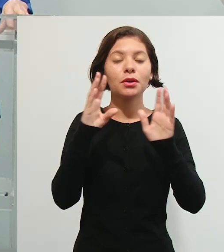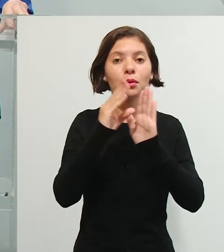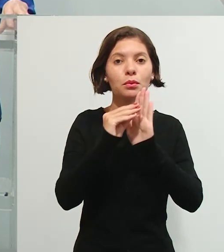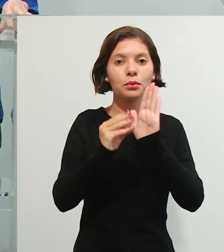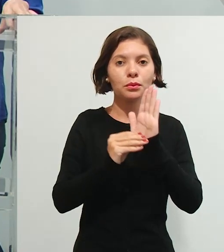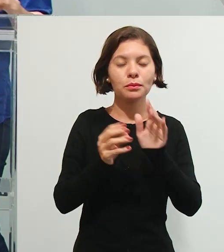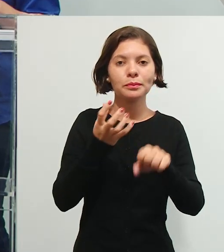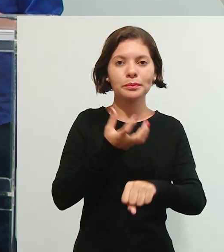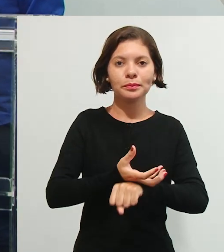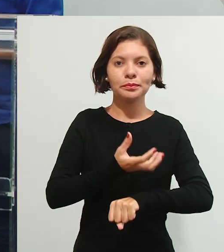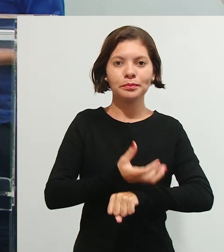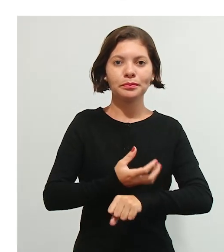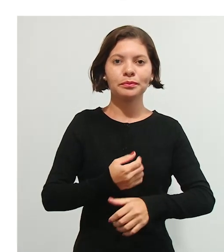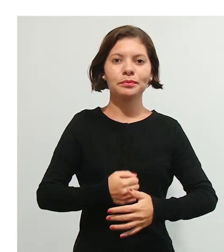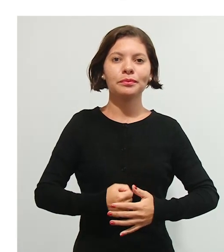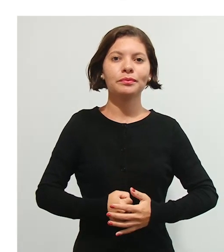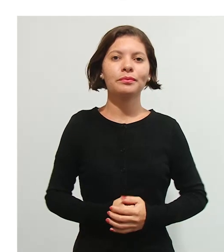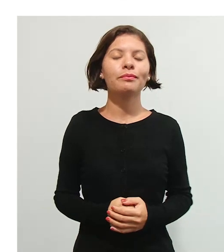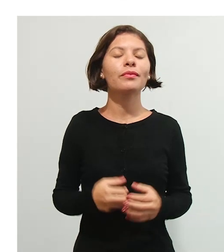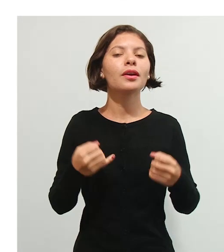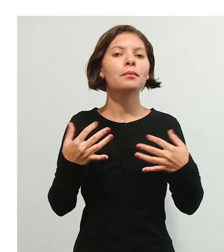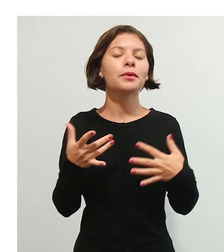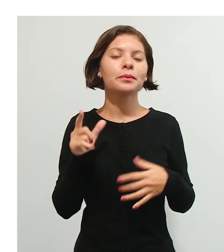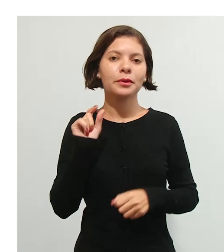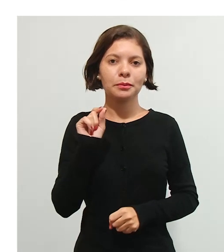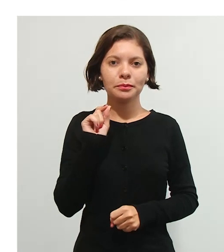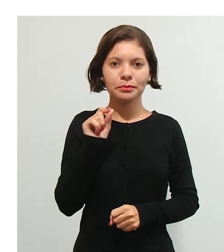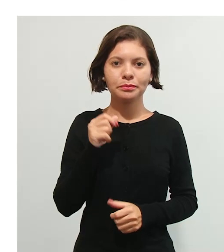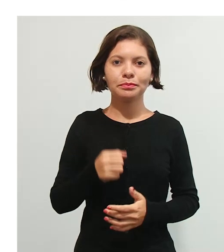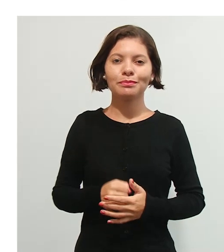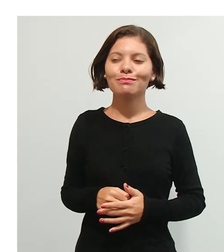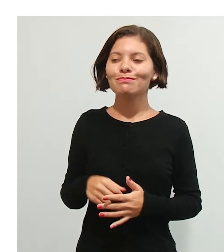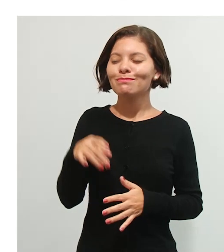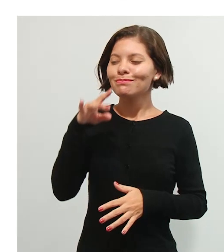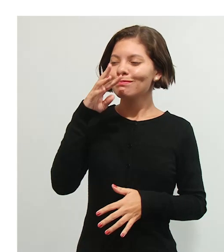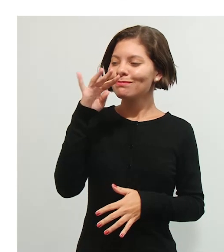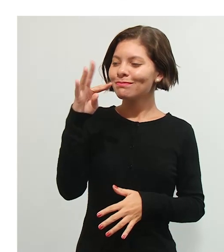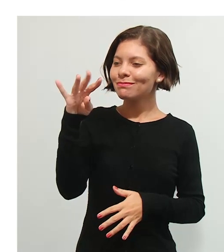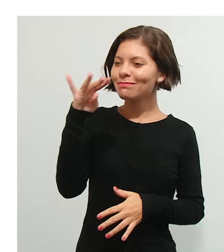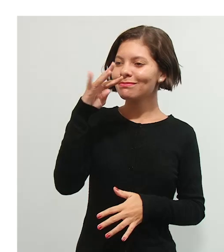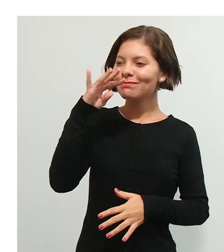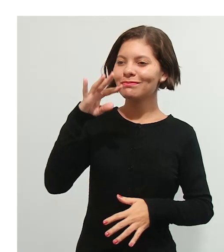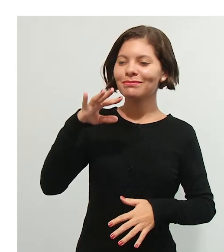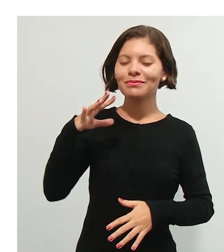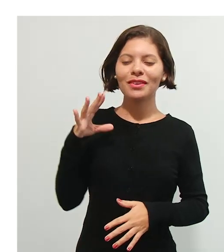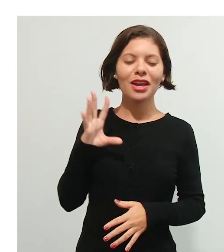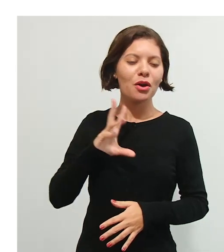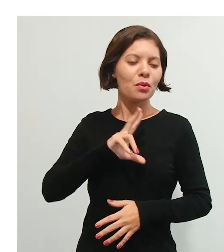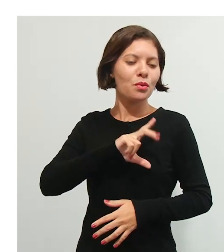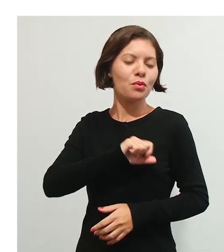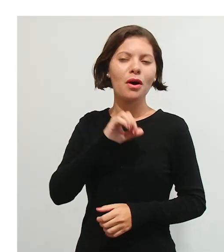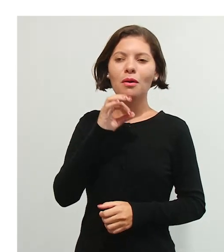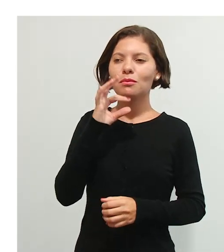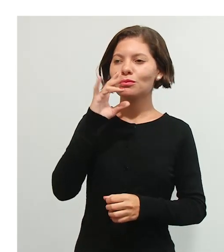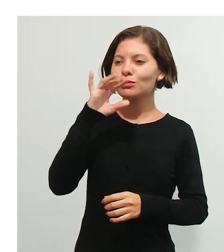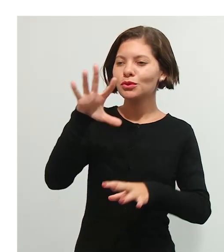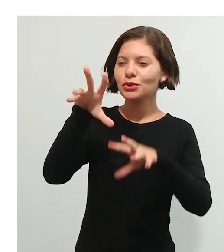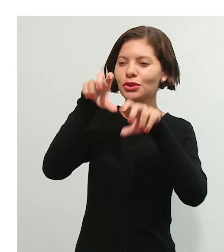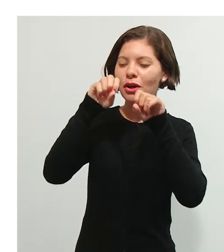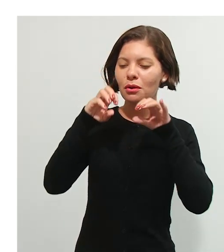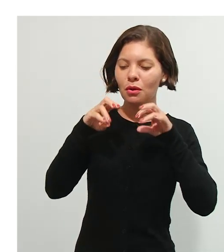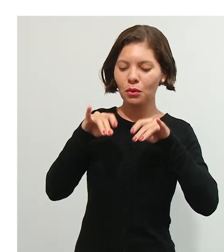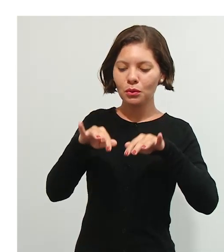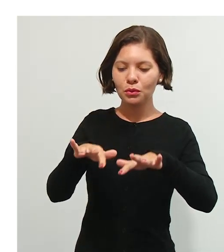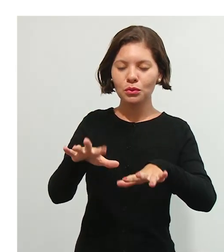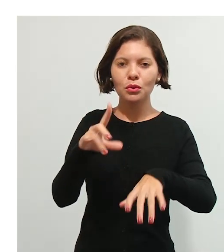na nossa disciplina a tirinha diz o seguinte Hum adoro esse cheiro de terra